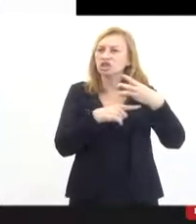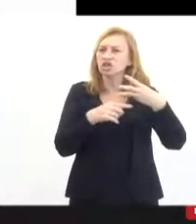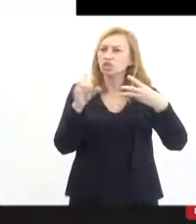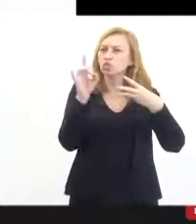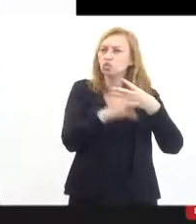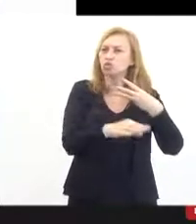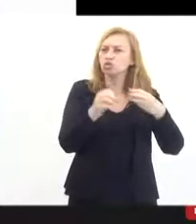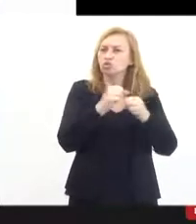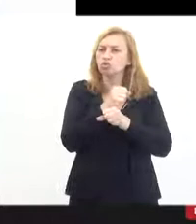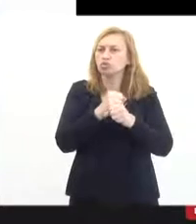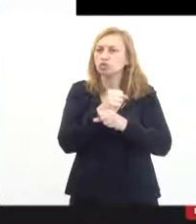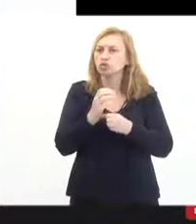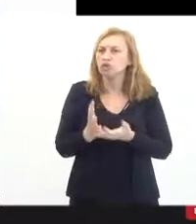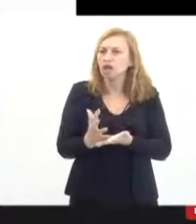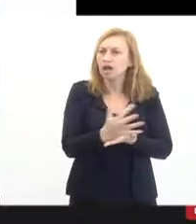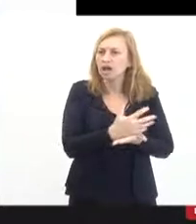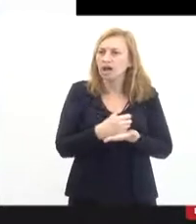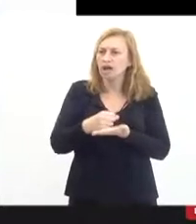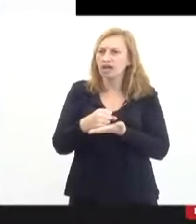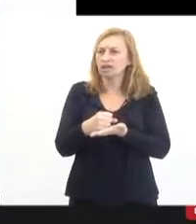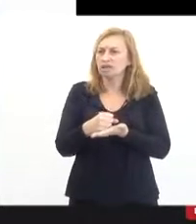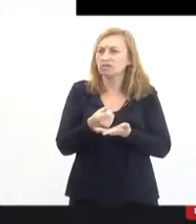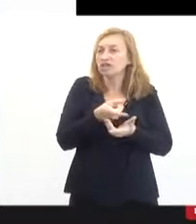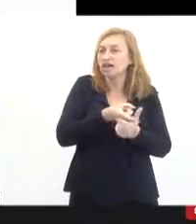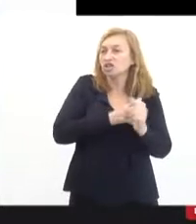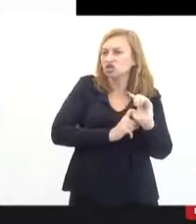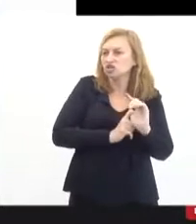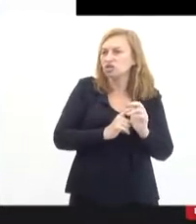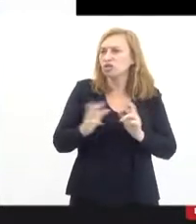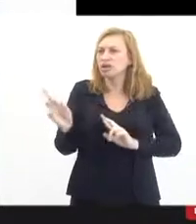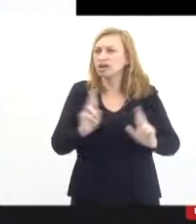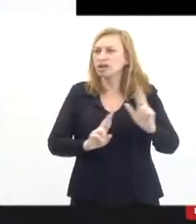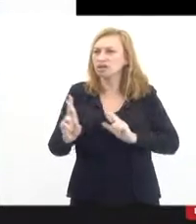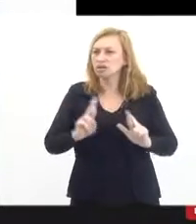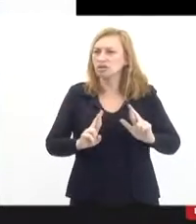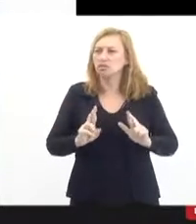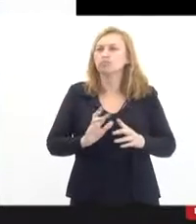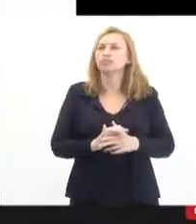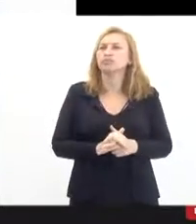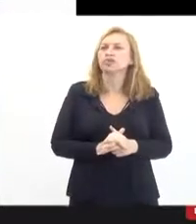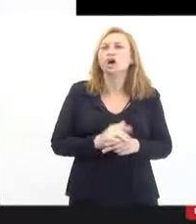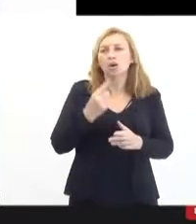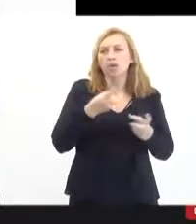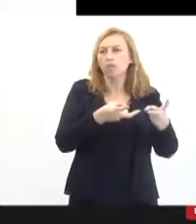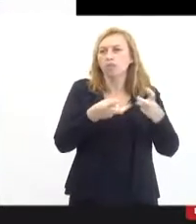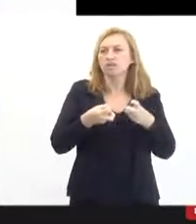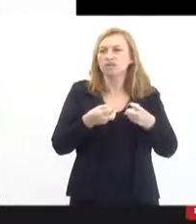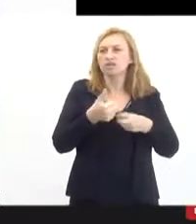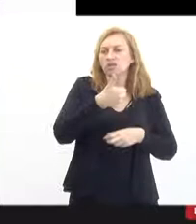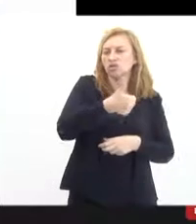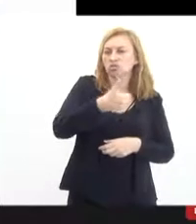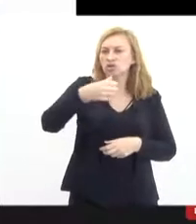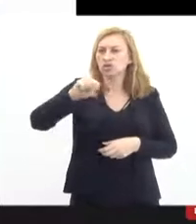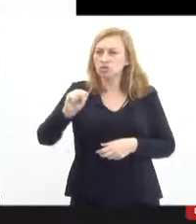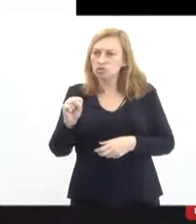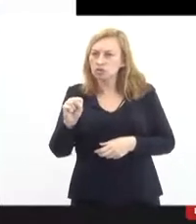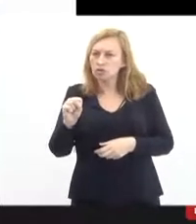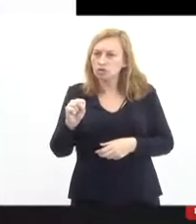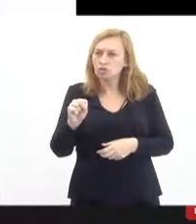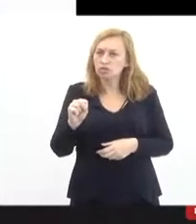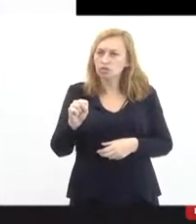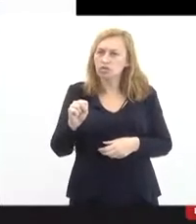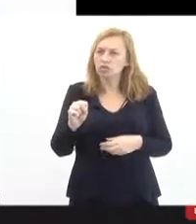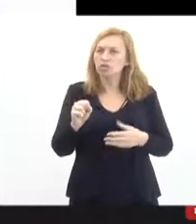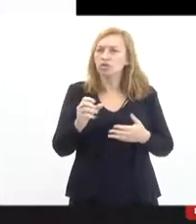anos da arrecadação da dívida ativa em relação ao seu estoque. Né? A gente pode observar que em 2018